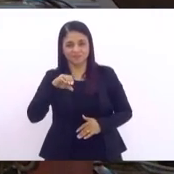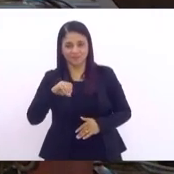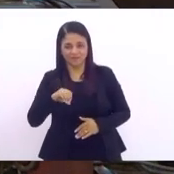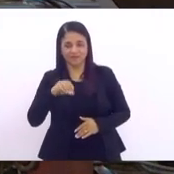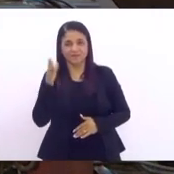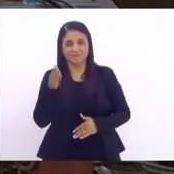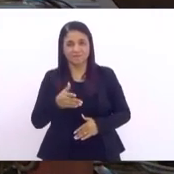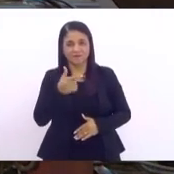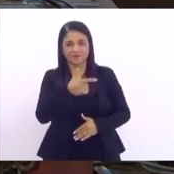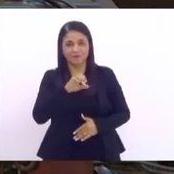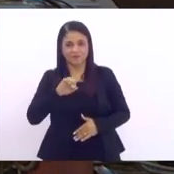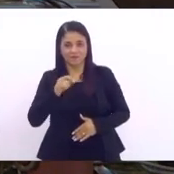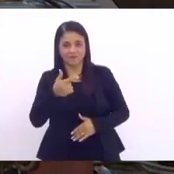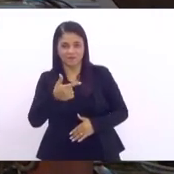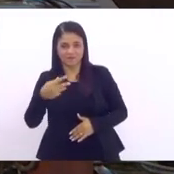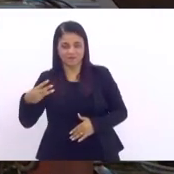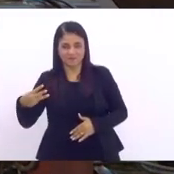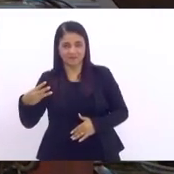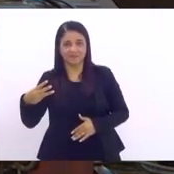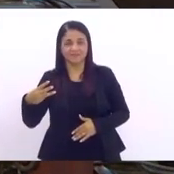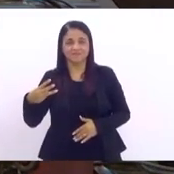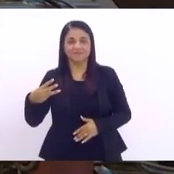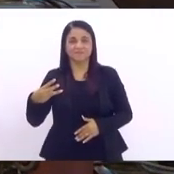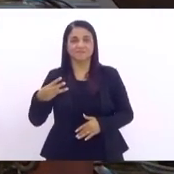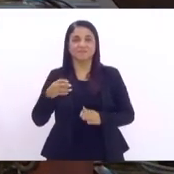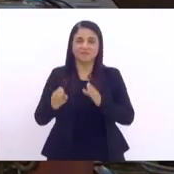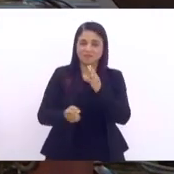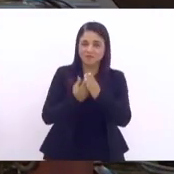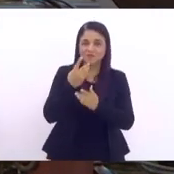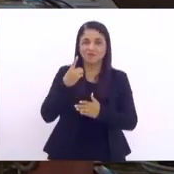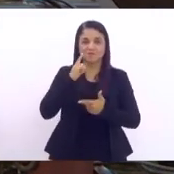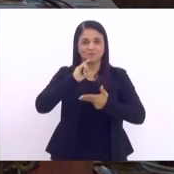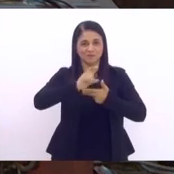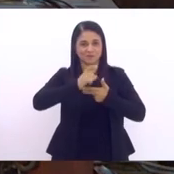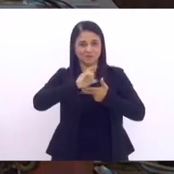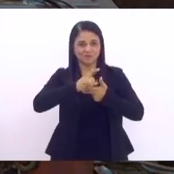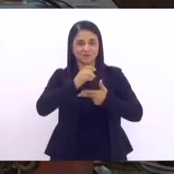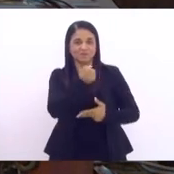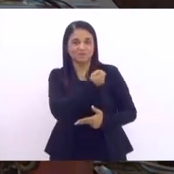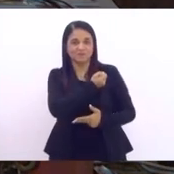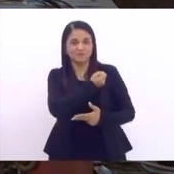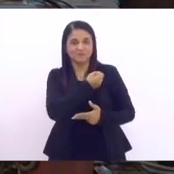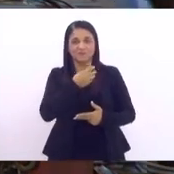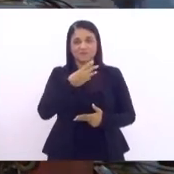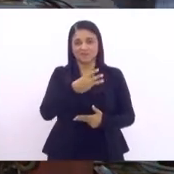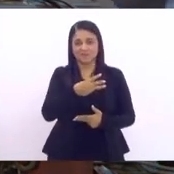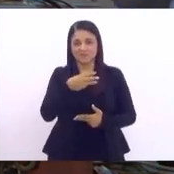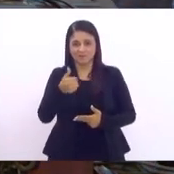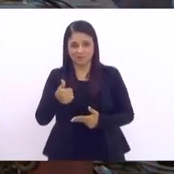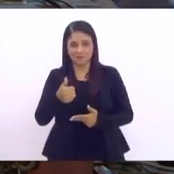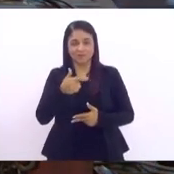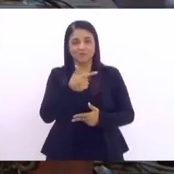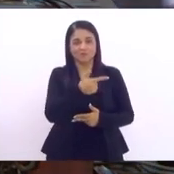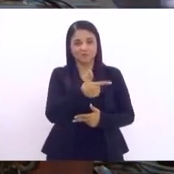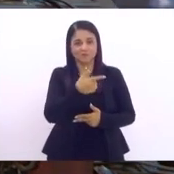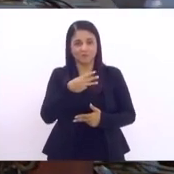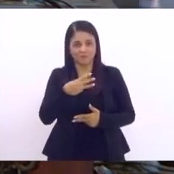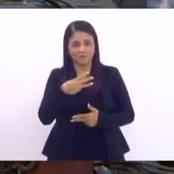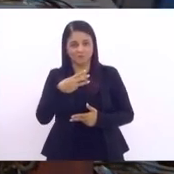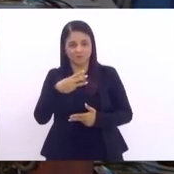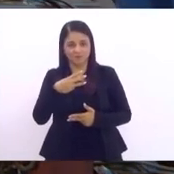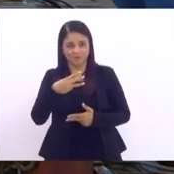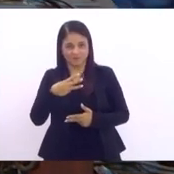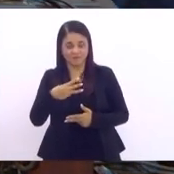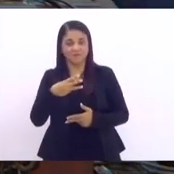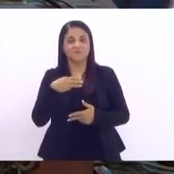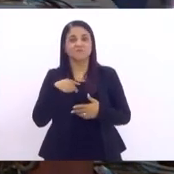2023, de autoria do Poder Executivo, mensagem 31 de 2023, que institui o Plano Plurianual